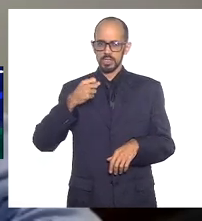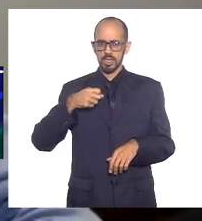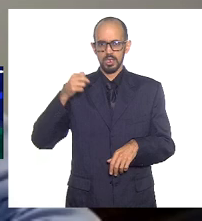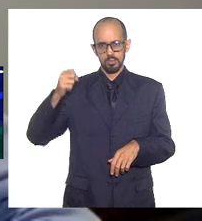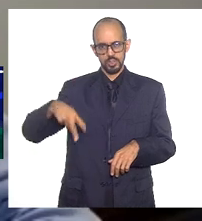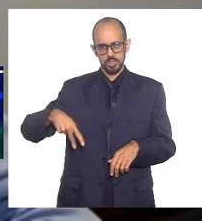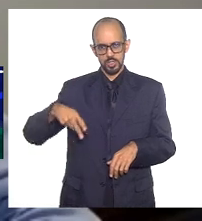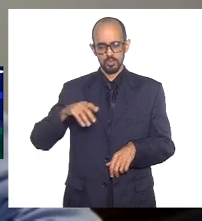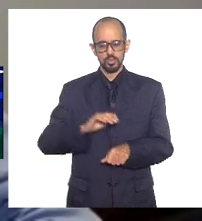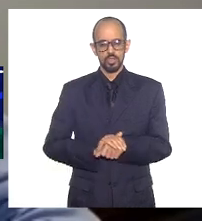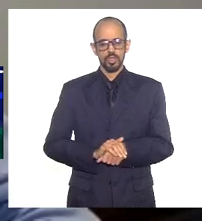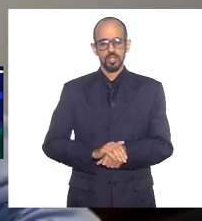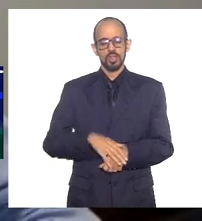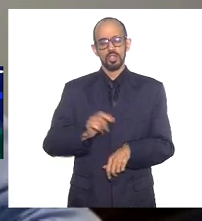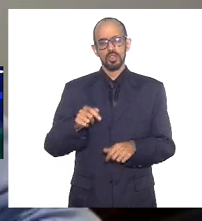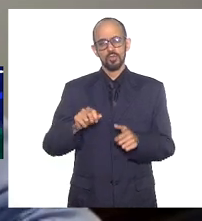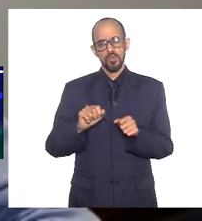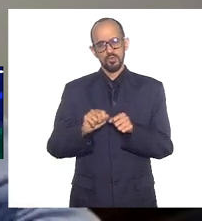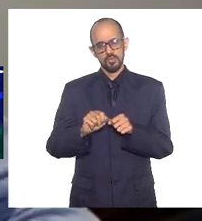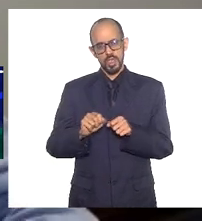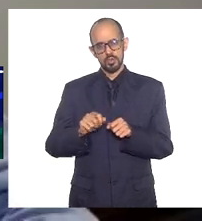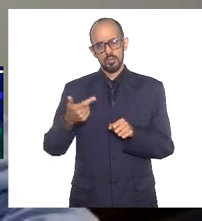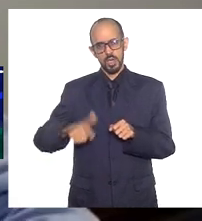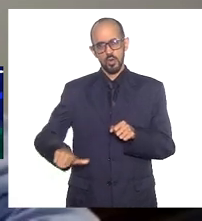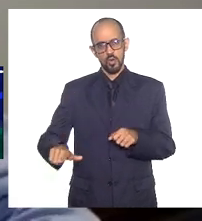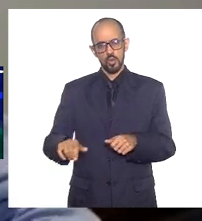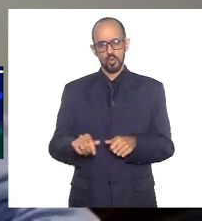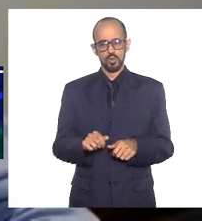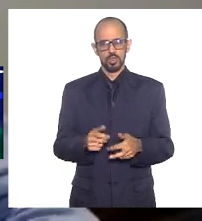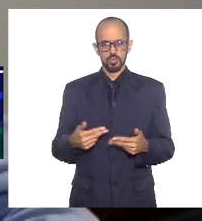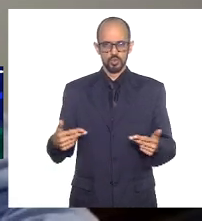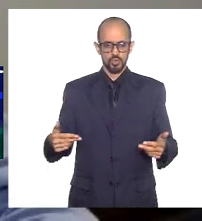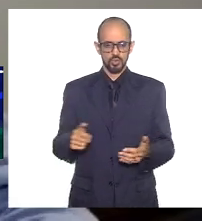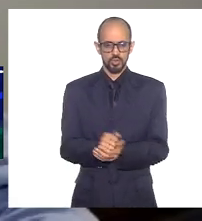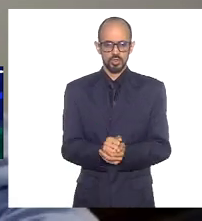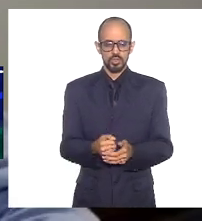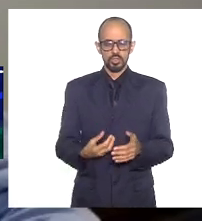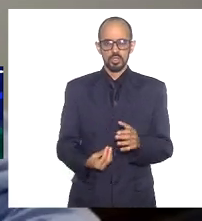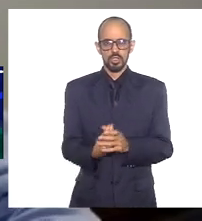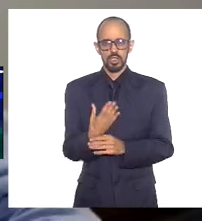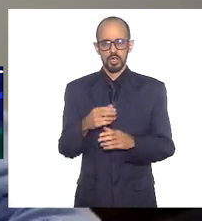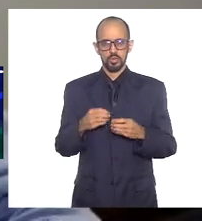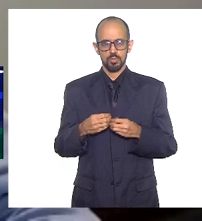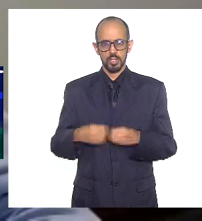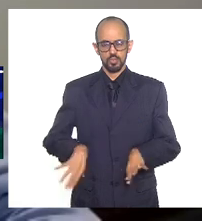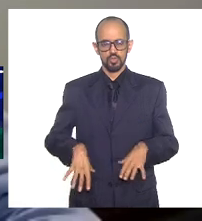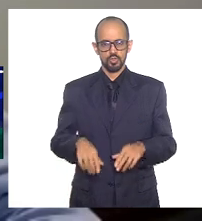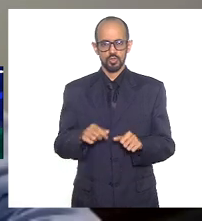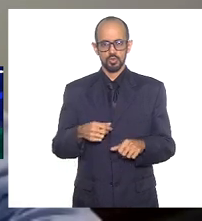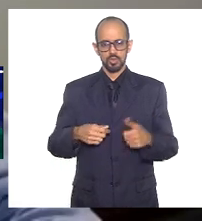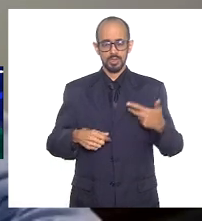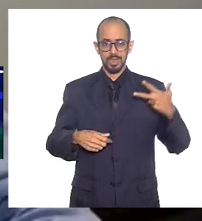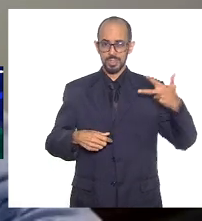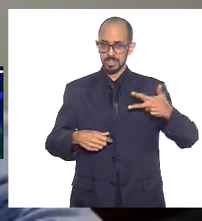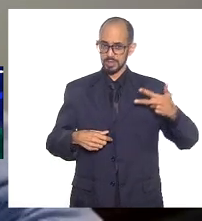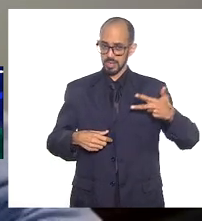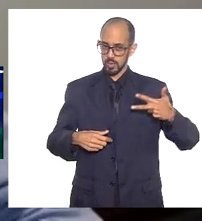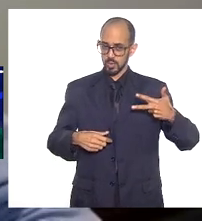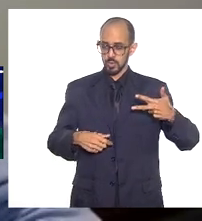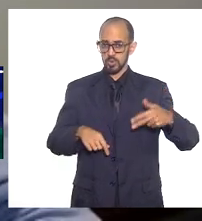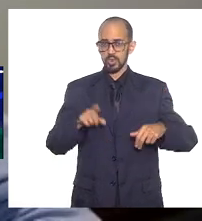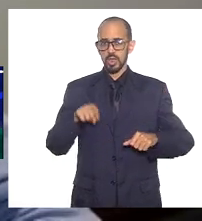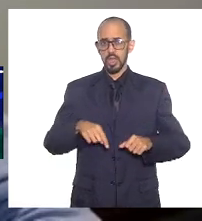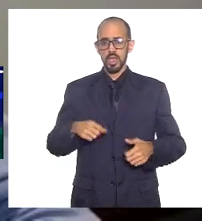outros fins portanto também causando prejuízos aos cofres do Rio Previdência três importante impacto no